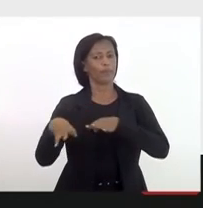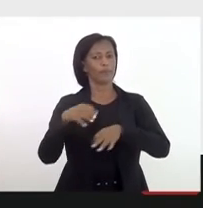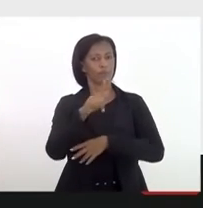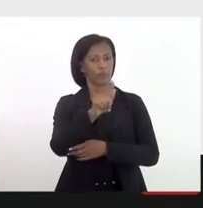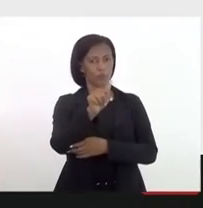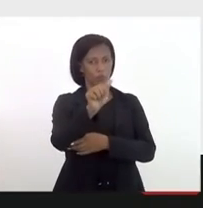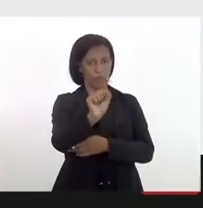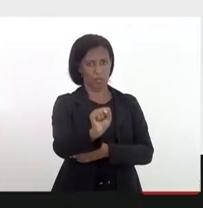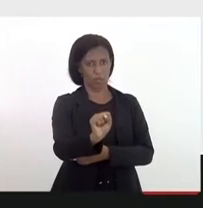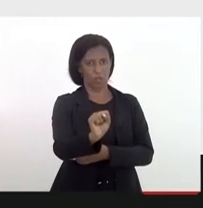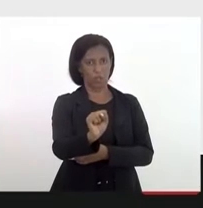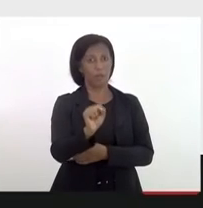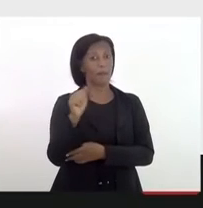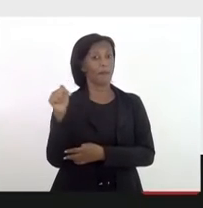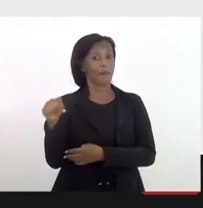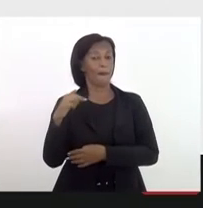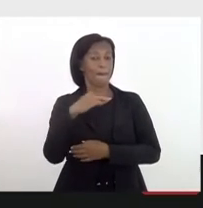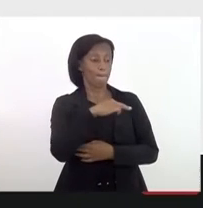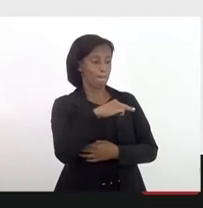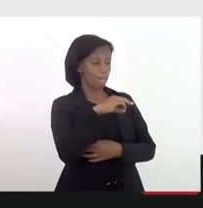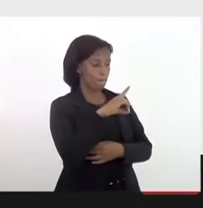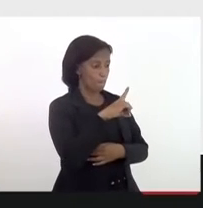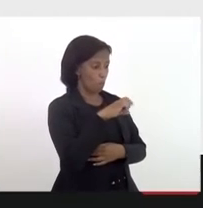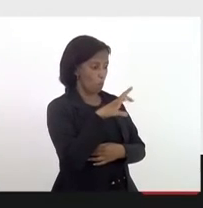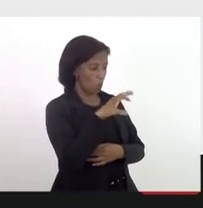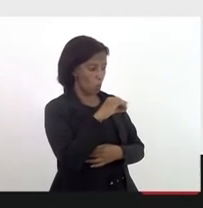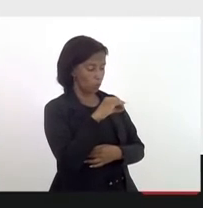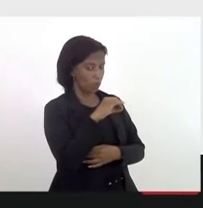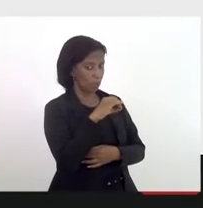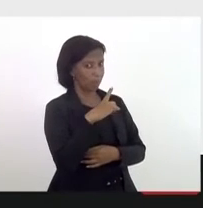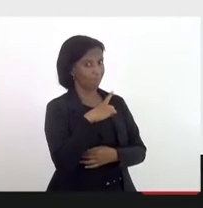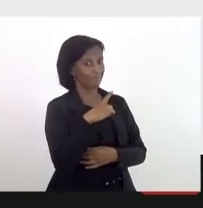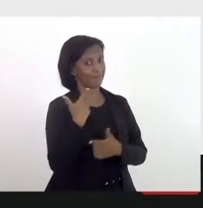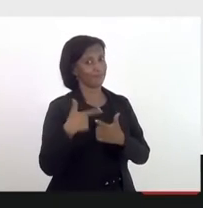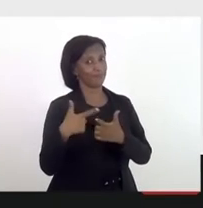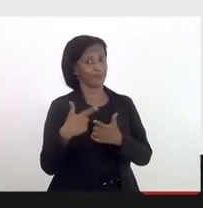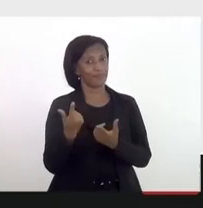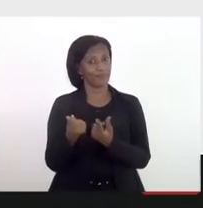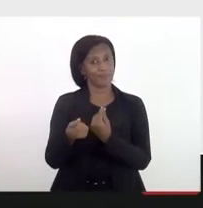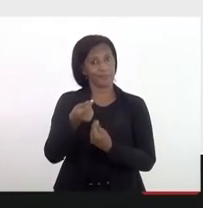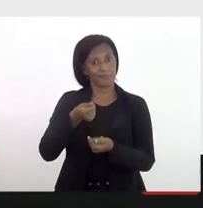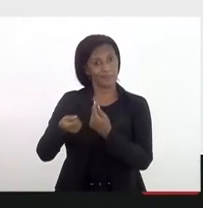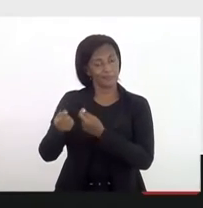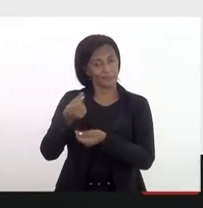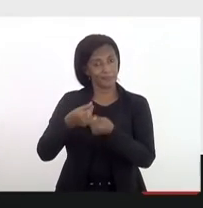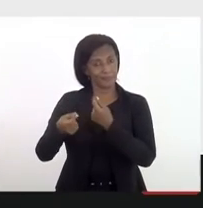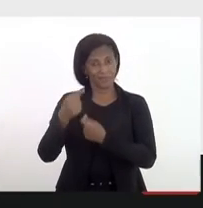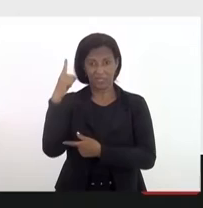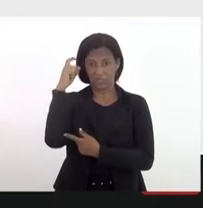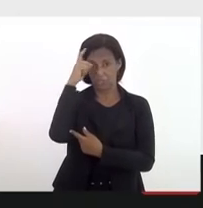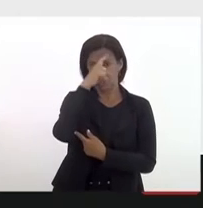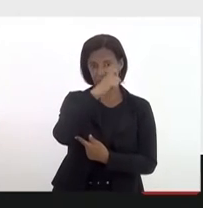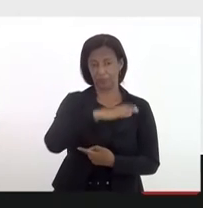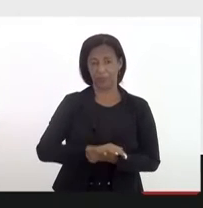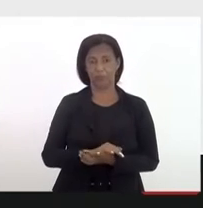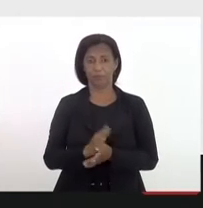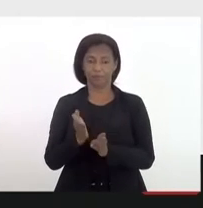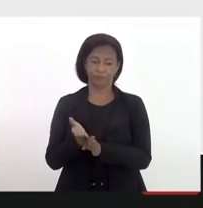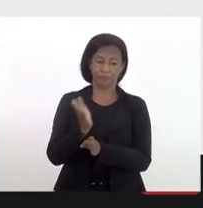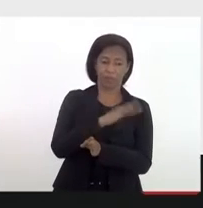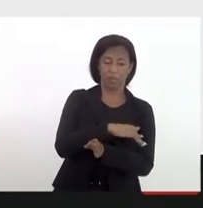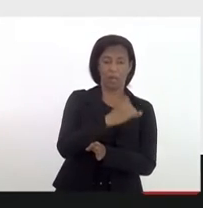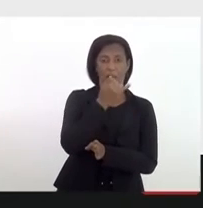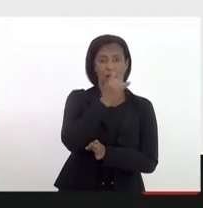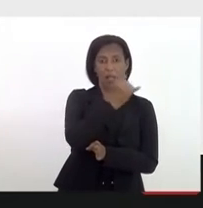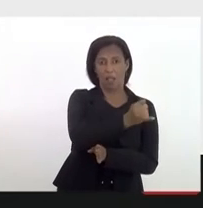Mas esse modelo de negócio ele tem um problema capital, que é de muito difícil equacionamento. Por um lado, o setor